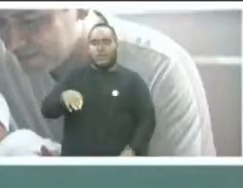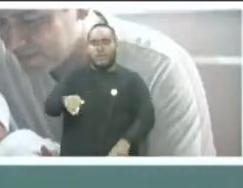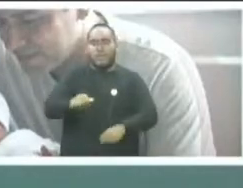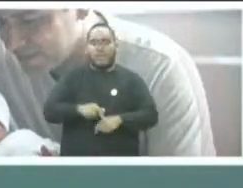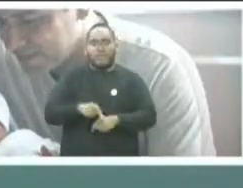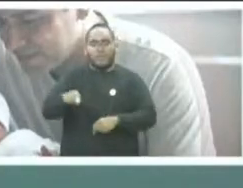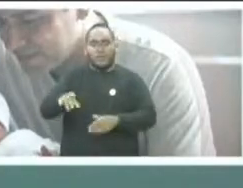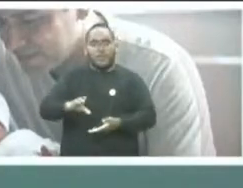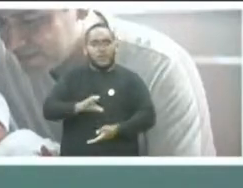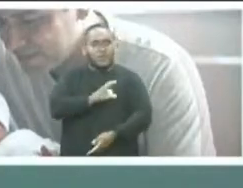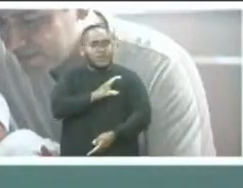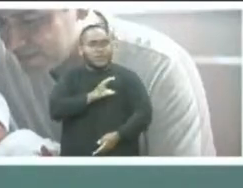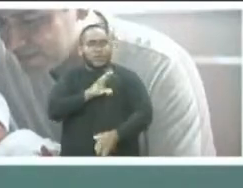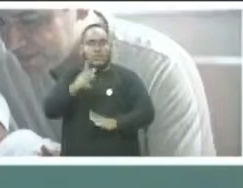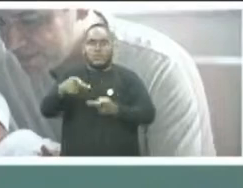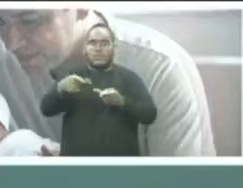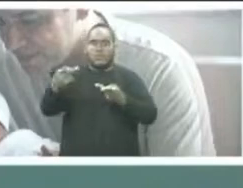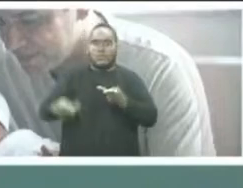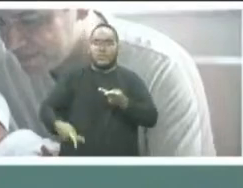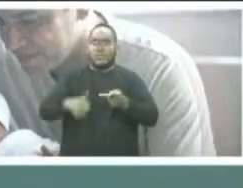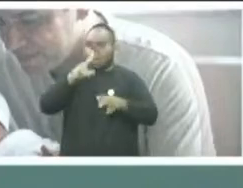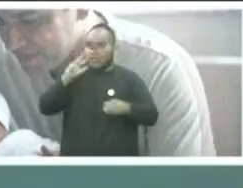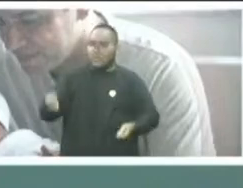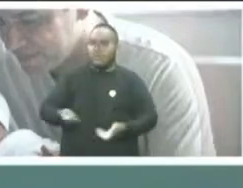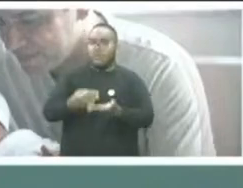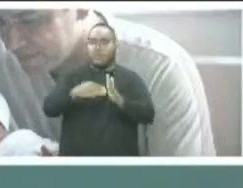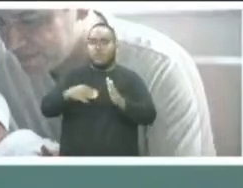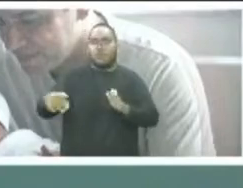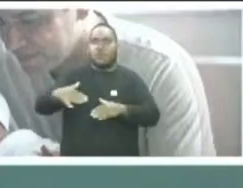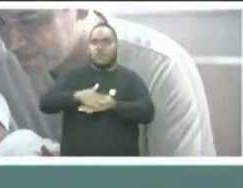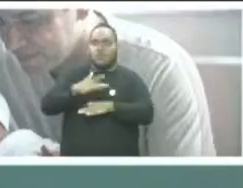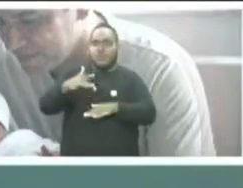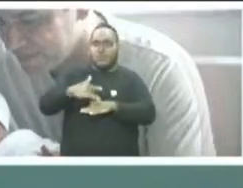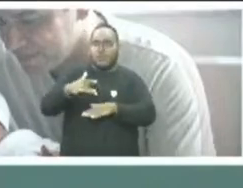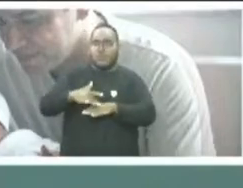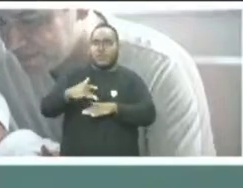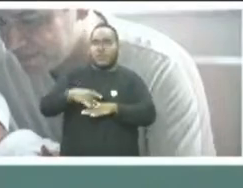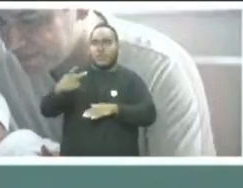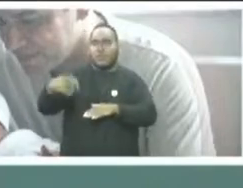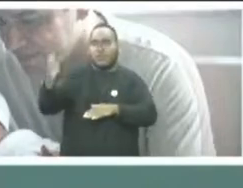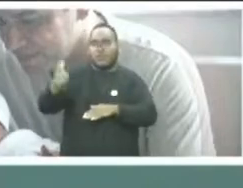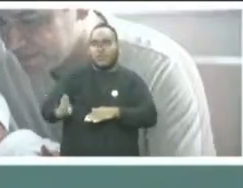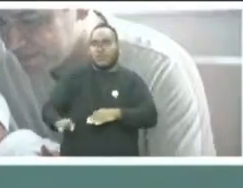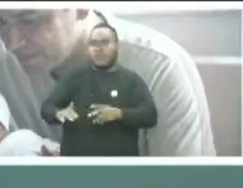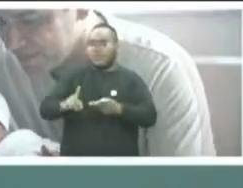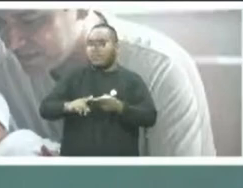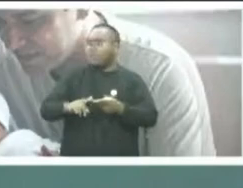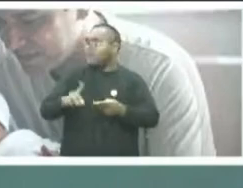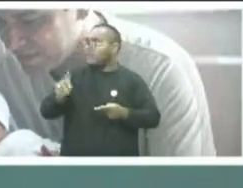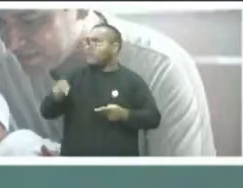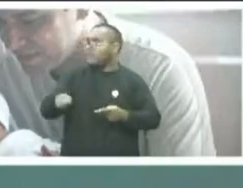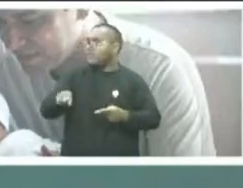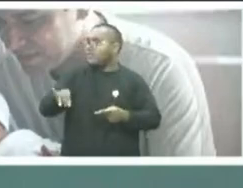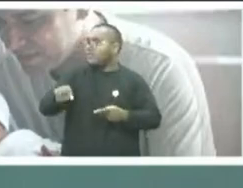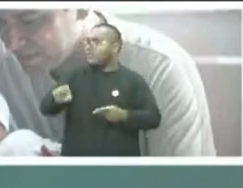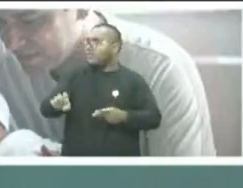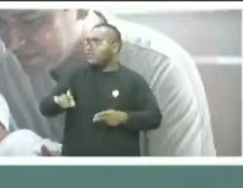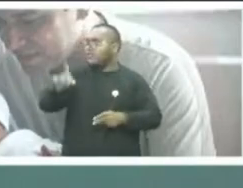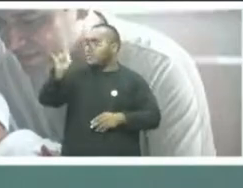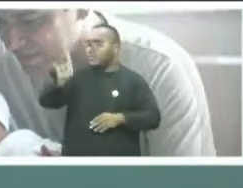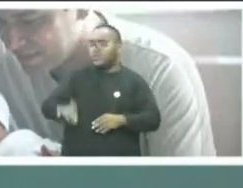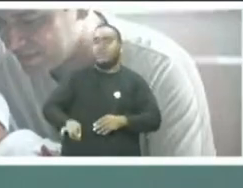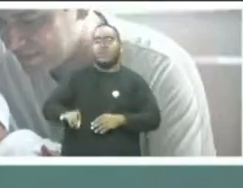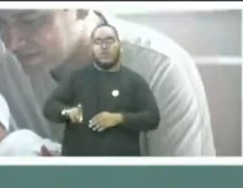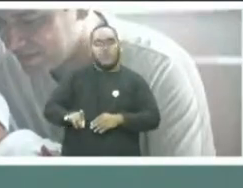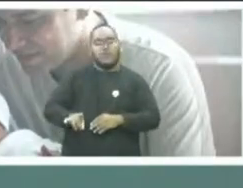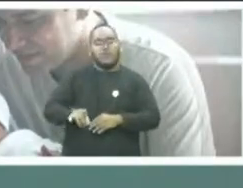de fortalecimento do método Canguru no Brasil, e a senhora Denise Sugitani, diretora executiva da